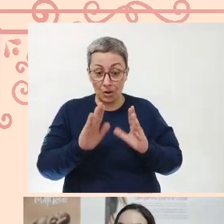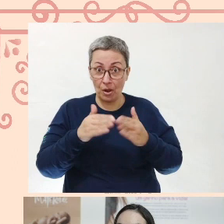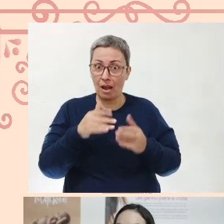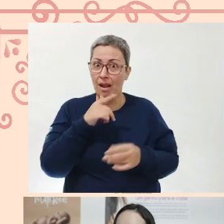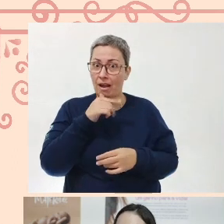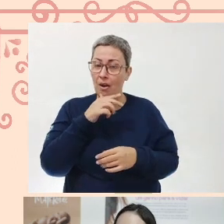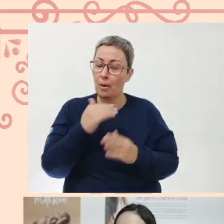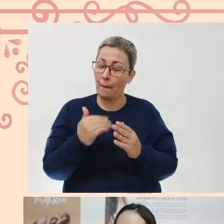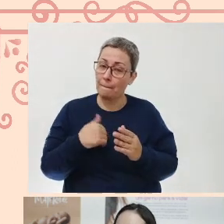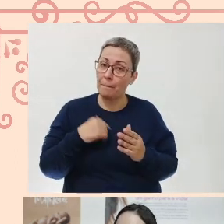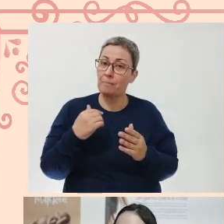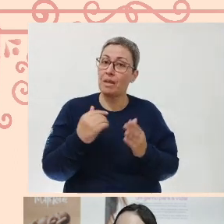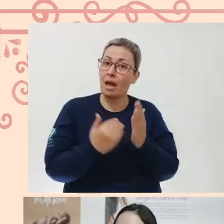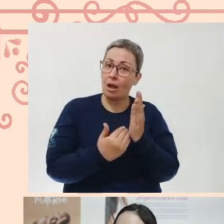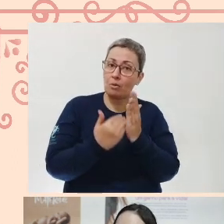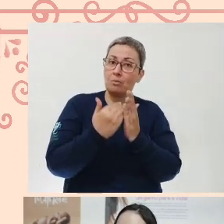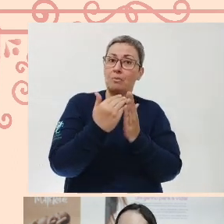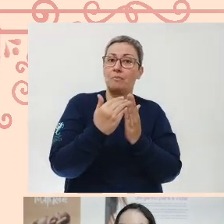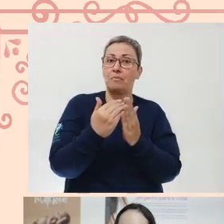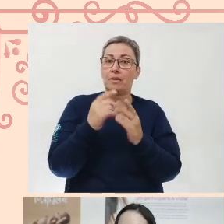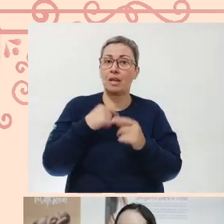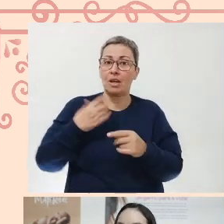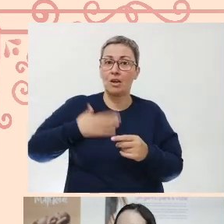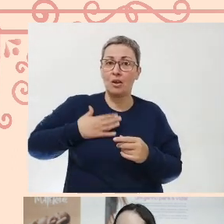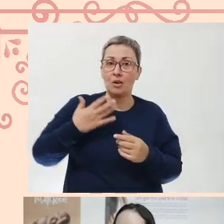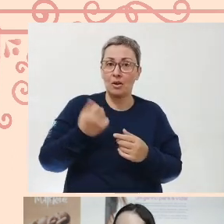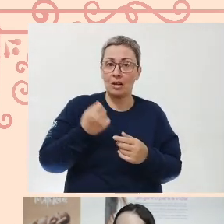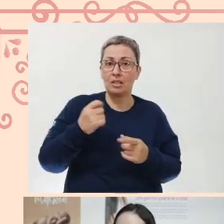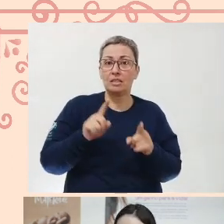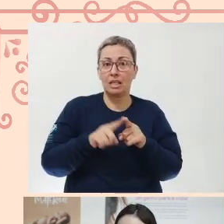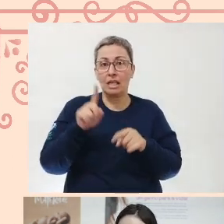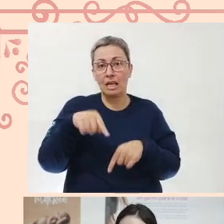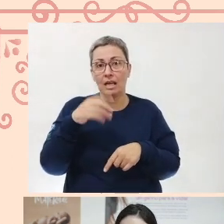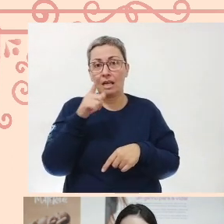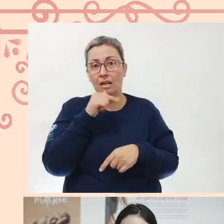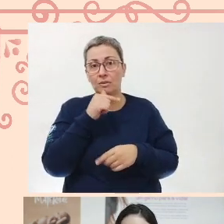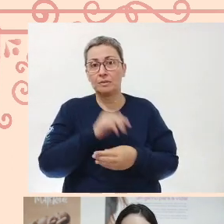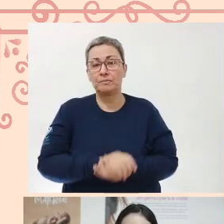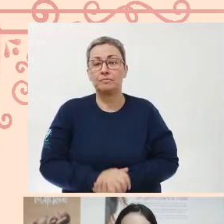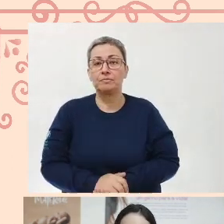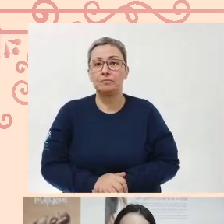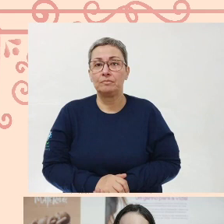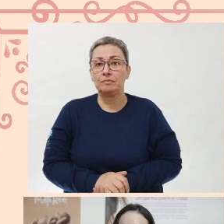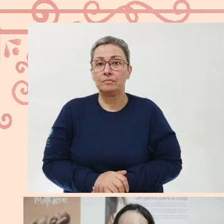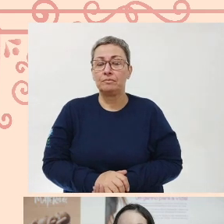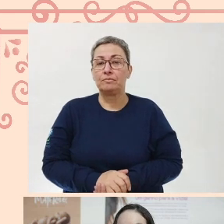sempre o foco é na água, aumentar a produção de leite, a única coisa comprovada é a água.